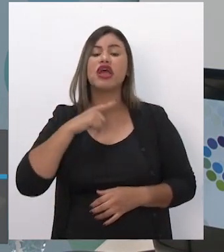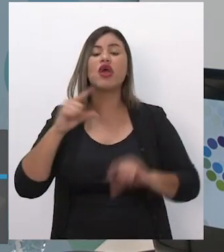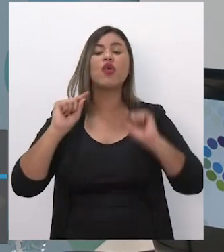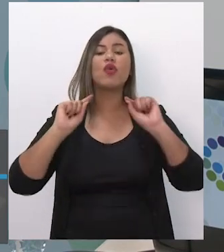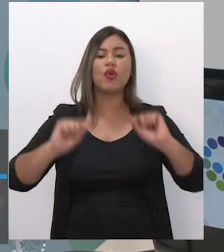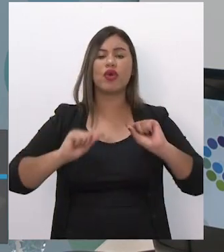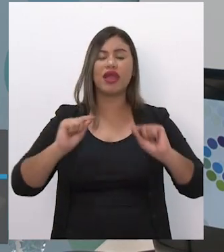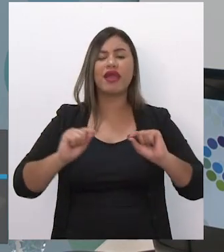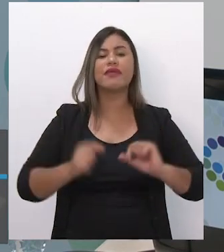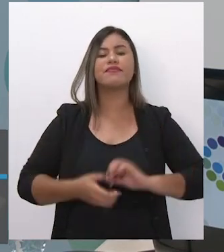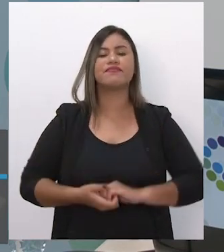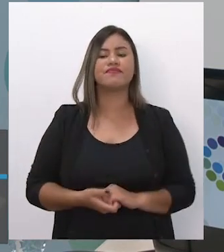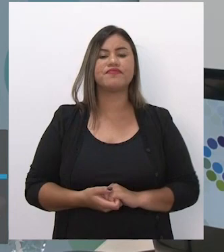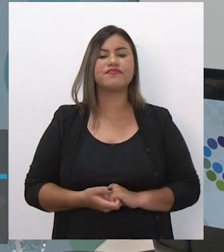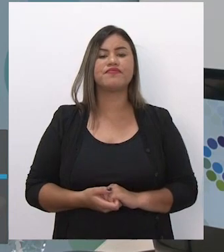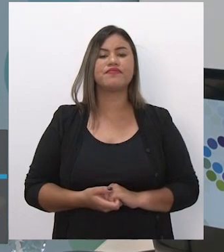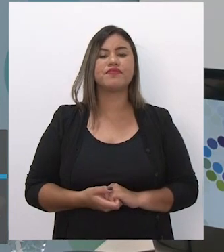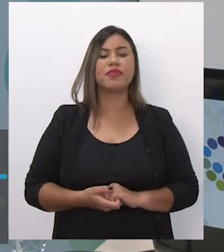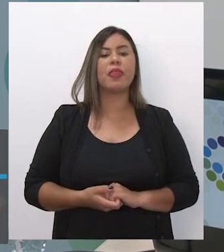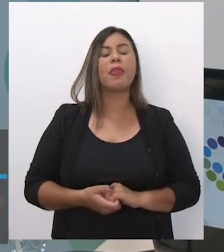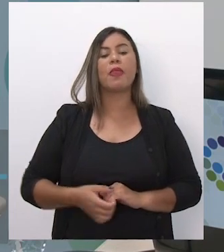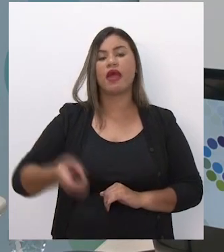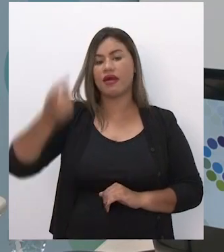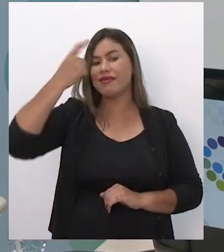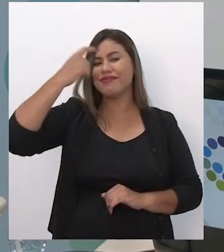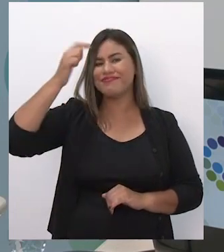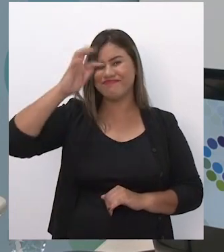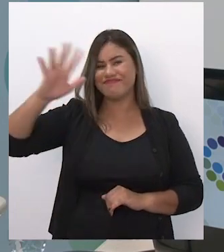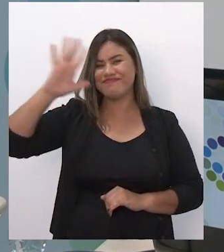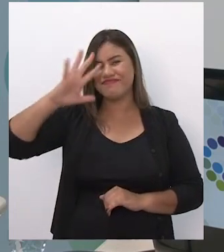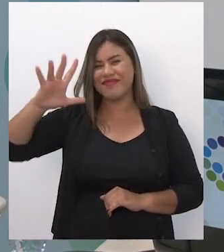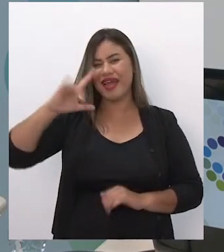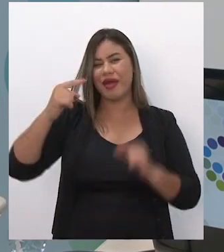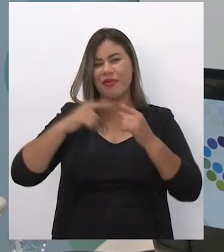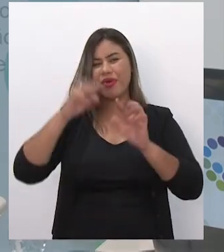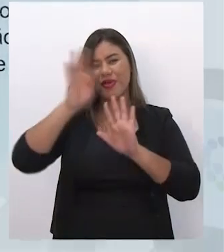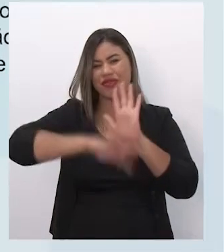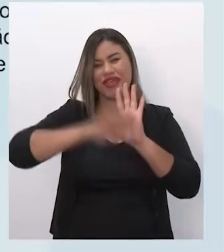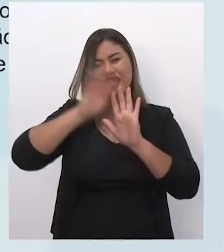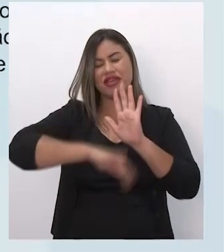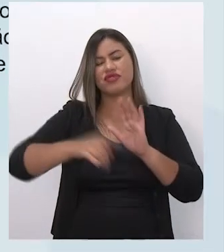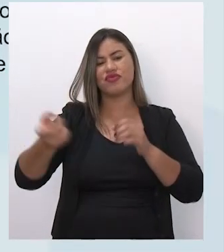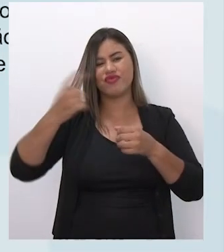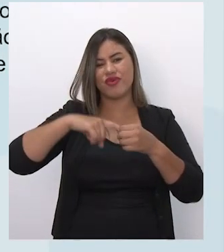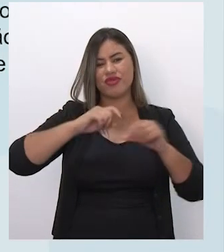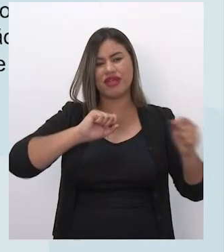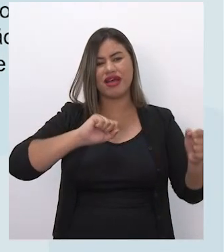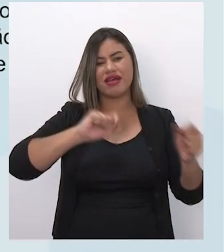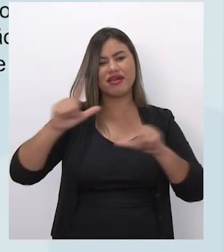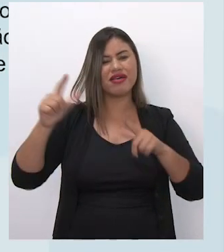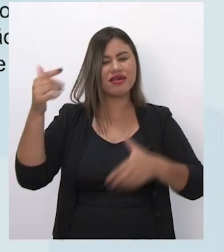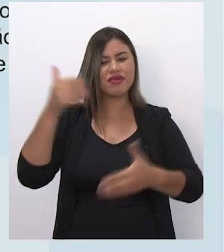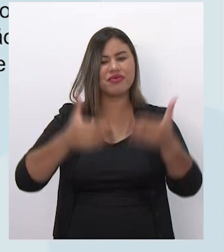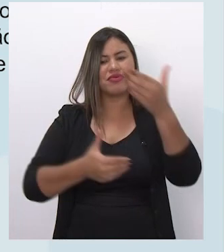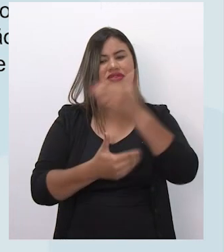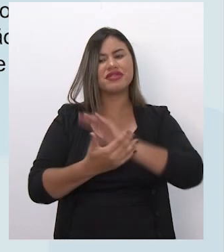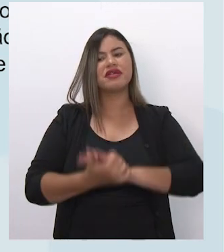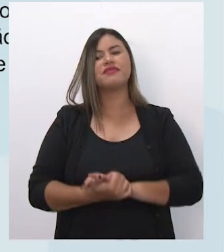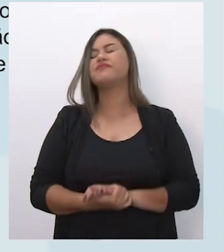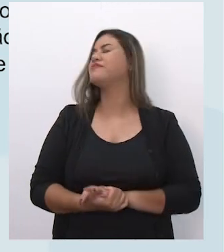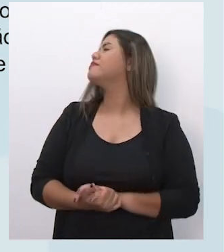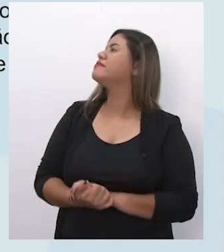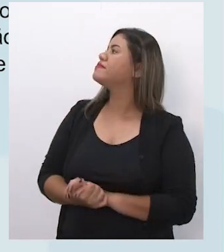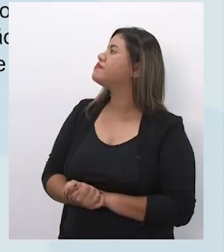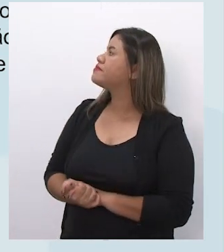para fazer isso, que está sendo pensado conforme o texto. Eu vou pedir para voltar na tela isso.